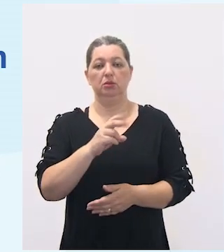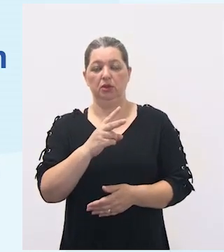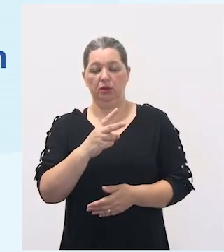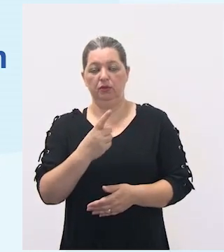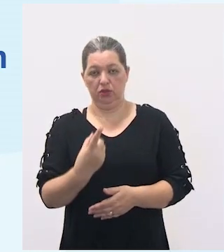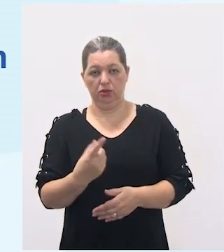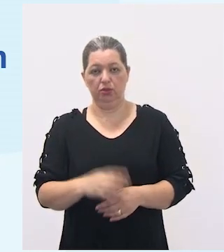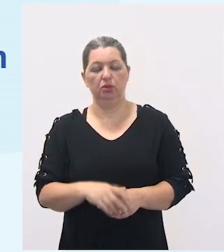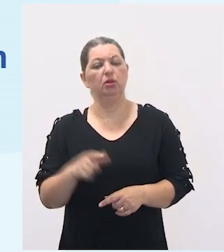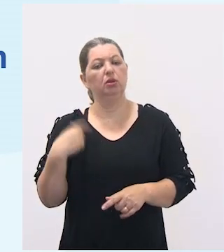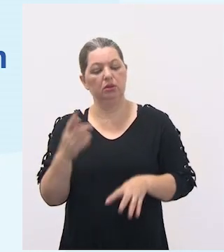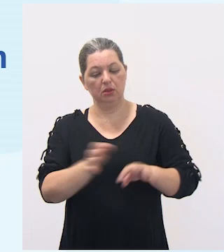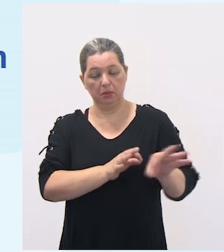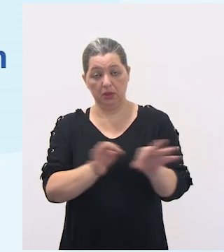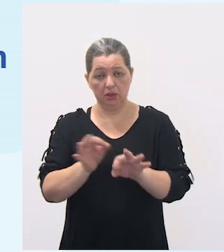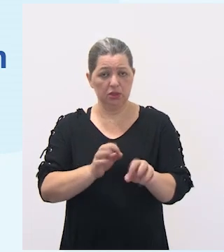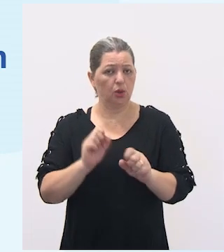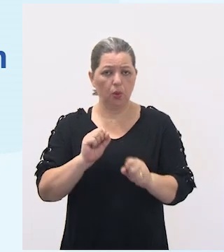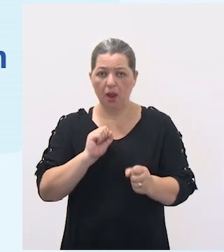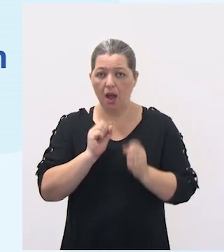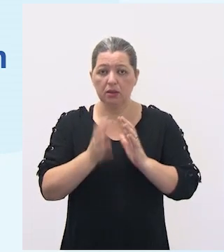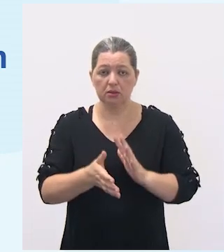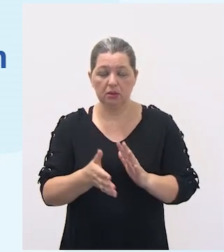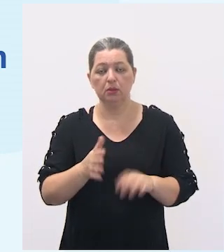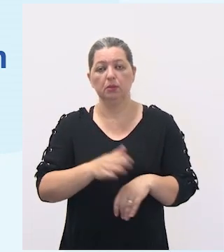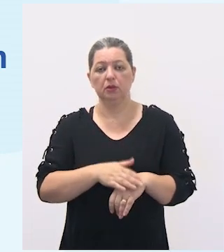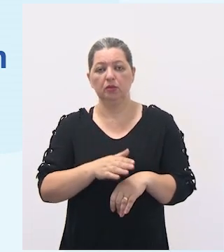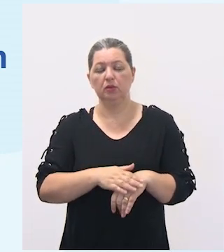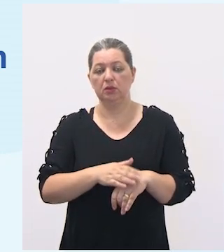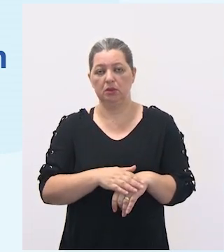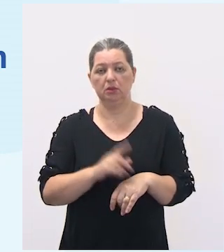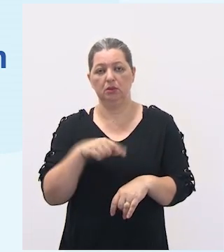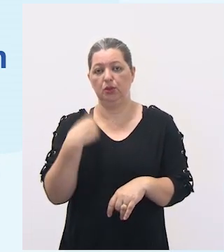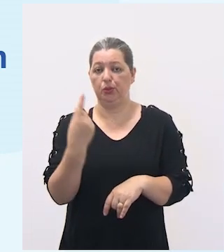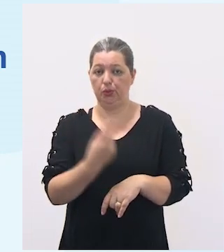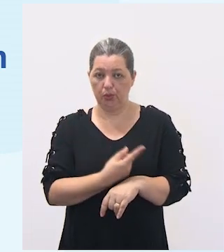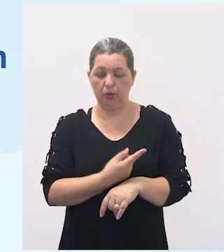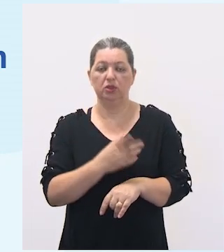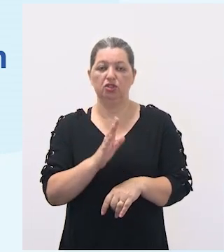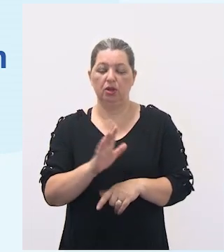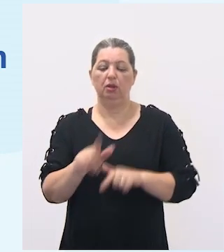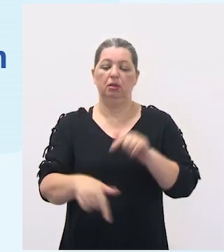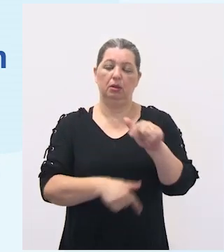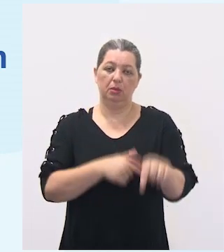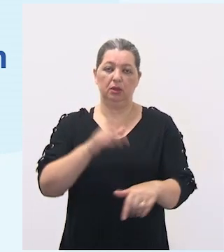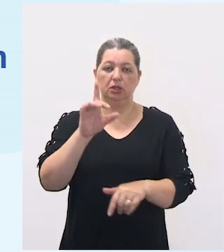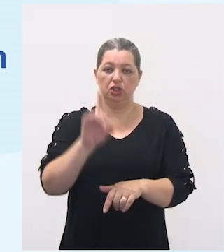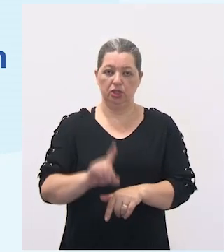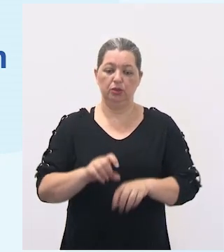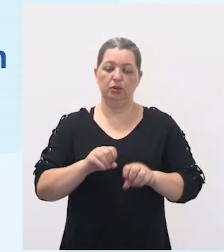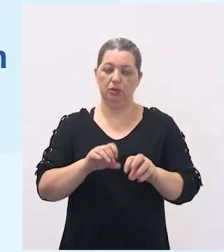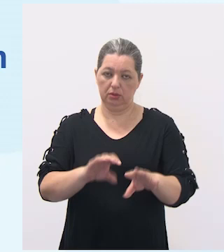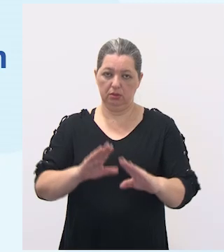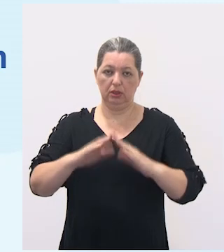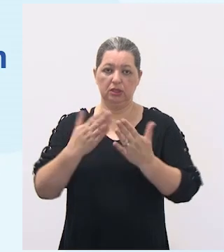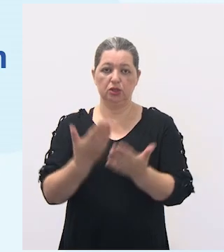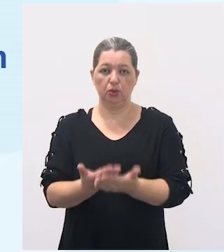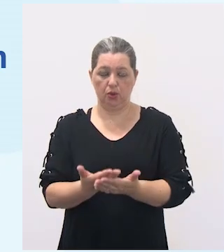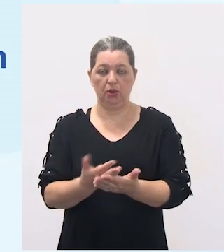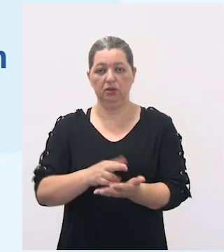possamos planejar as nossas ações, todos nós que estamos aí nas diretorias de ensino, nas